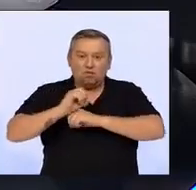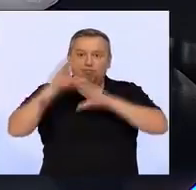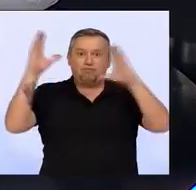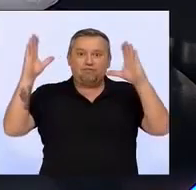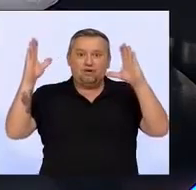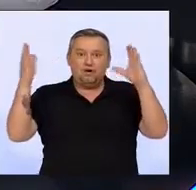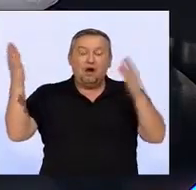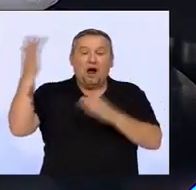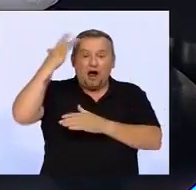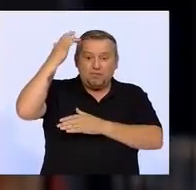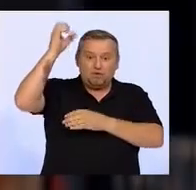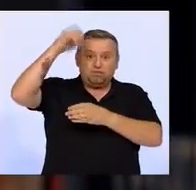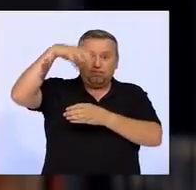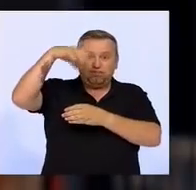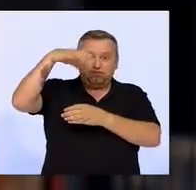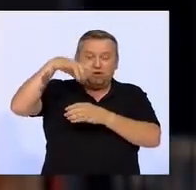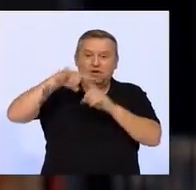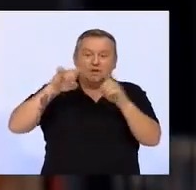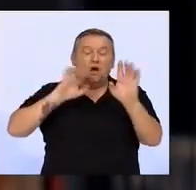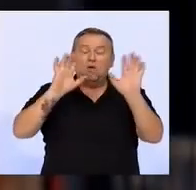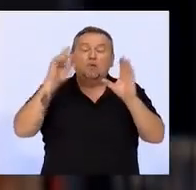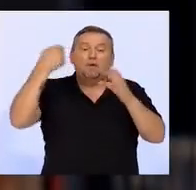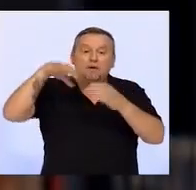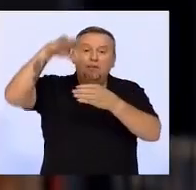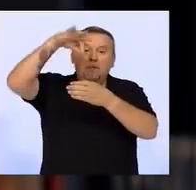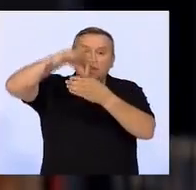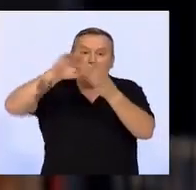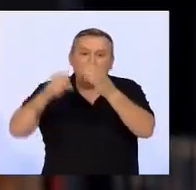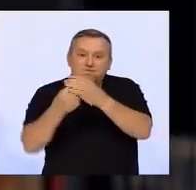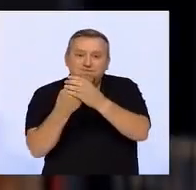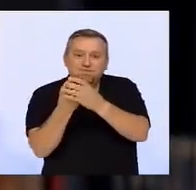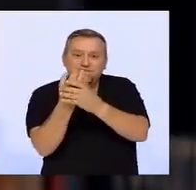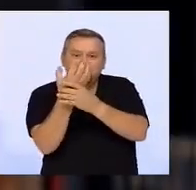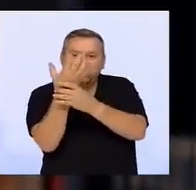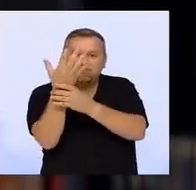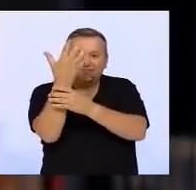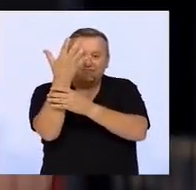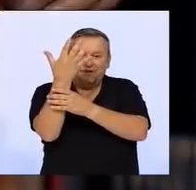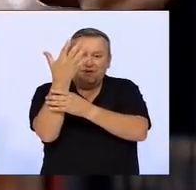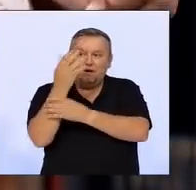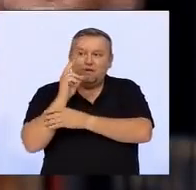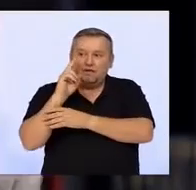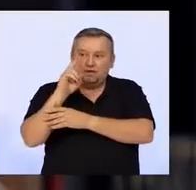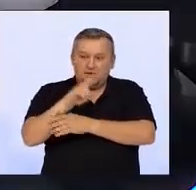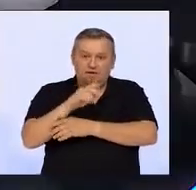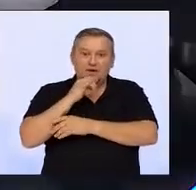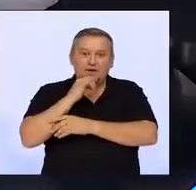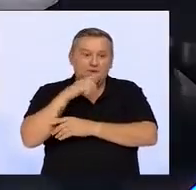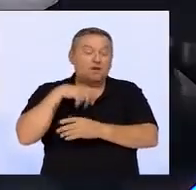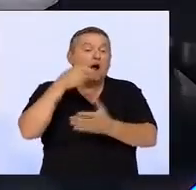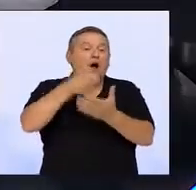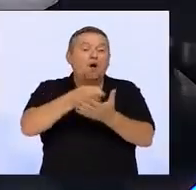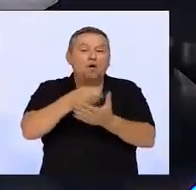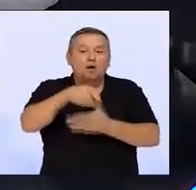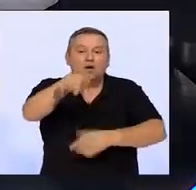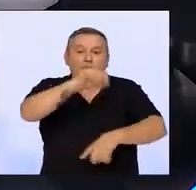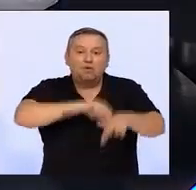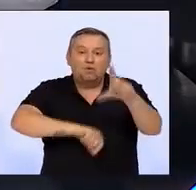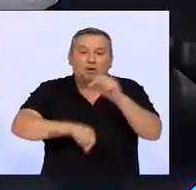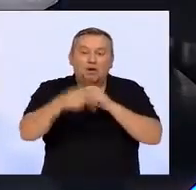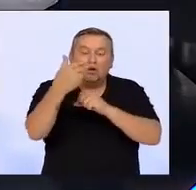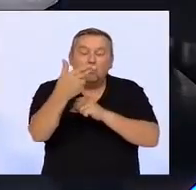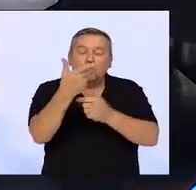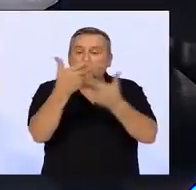que choveu hoje, ele nasce. Ele foi plantado. Esse quadro de hoje, que está te obrigando a escolher entre duas coisas que você não quer